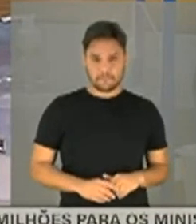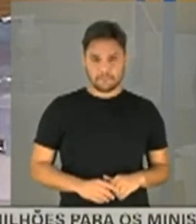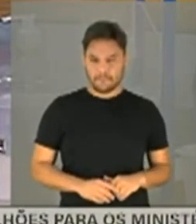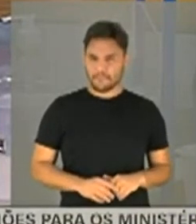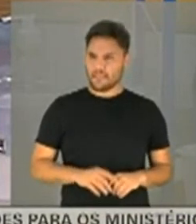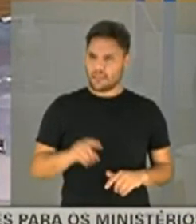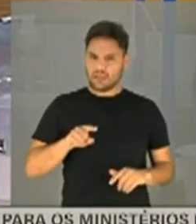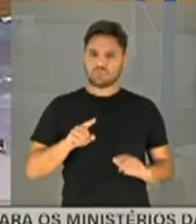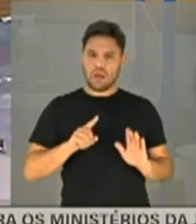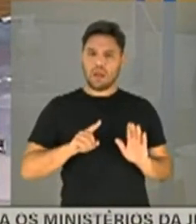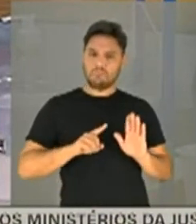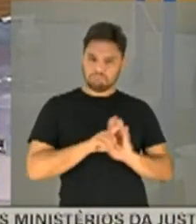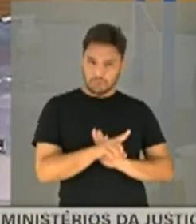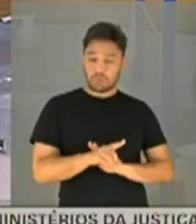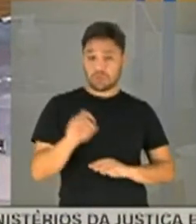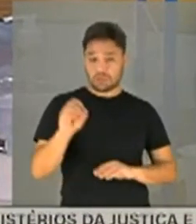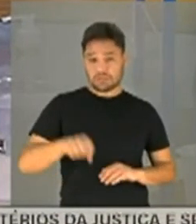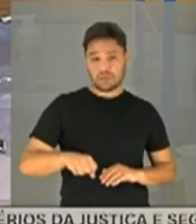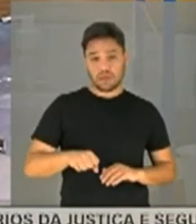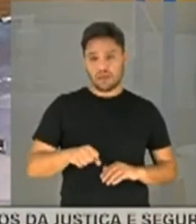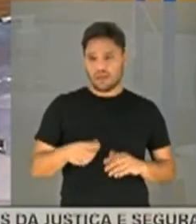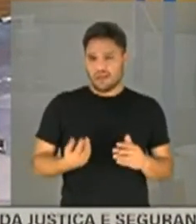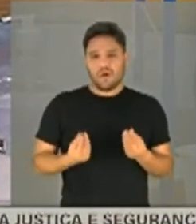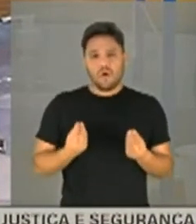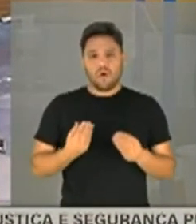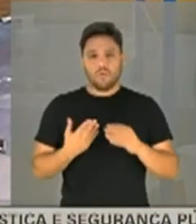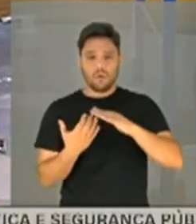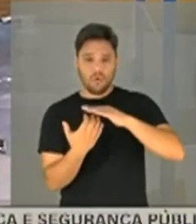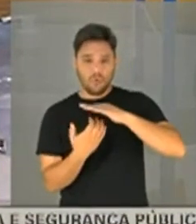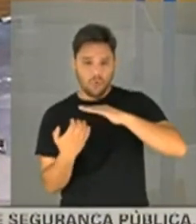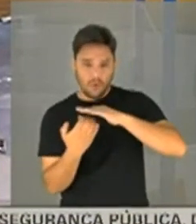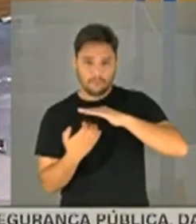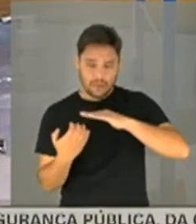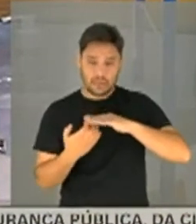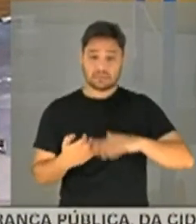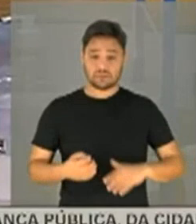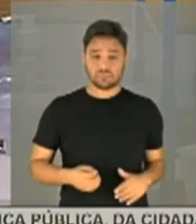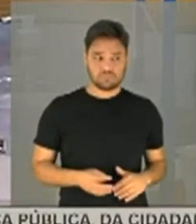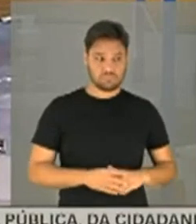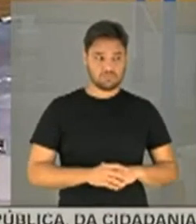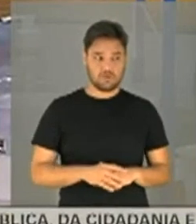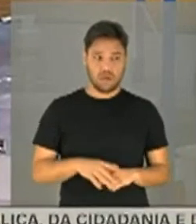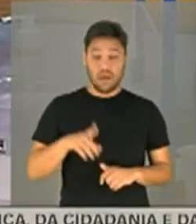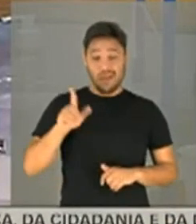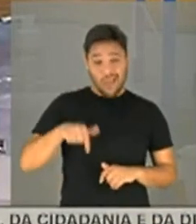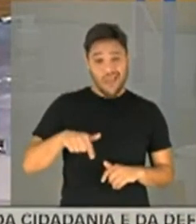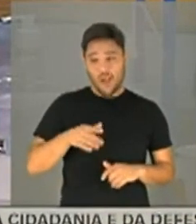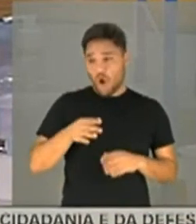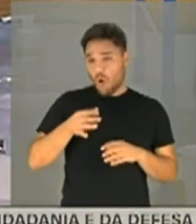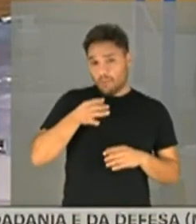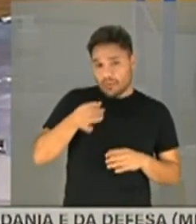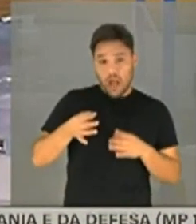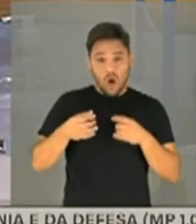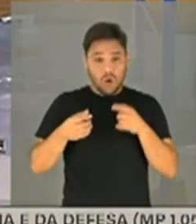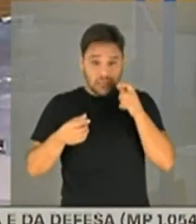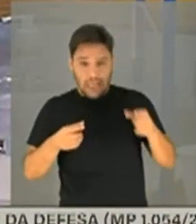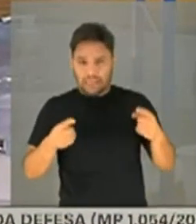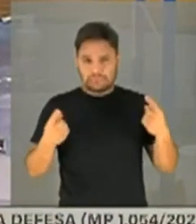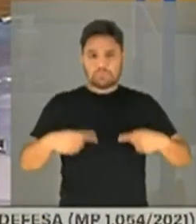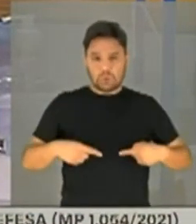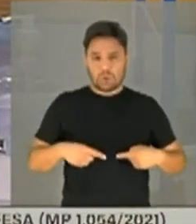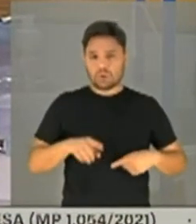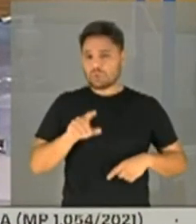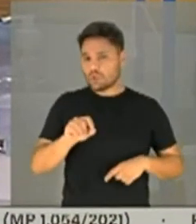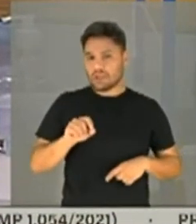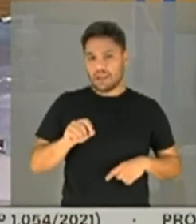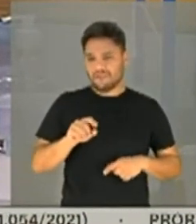Altamente questionável uma empresa que iria se beneficiar disso, eu acho que é um conflito de interesse forte, fazer